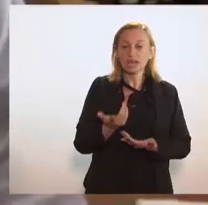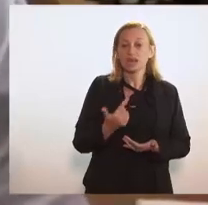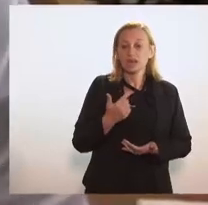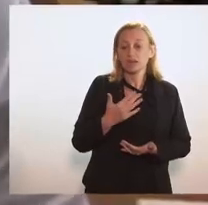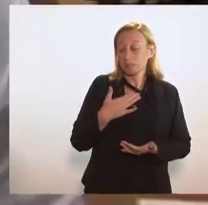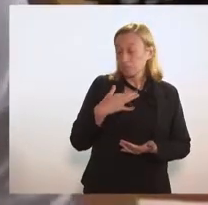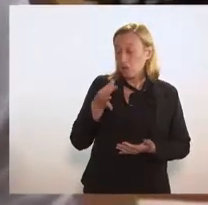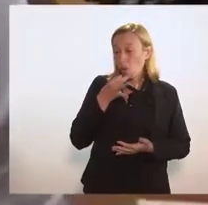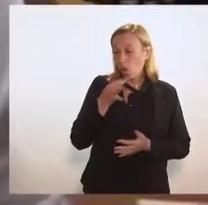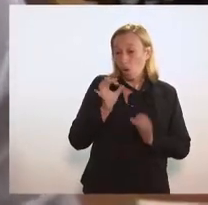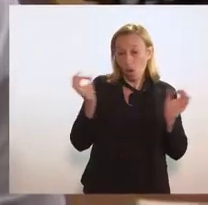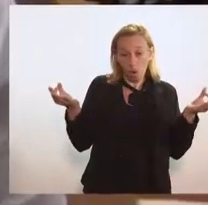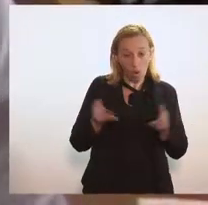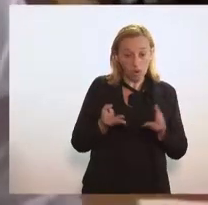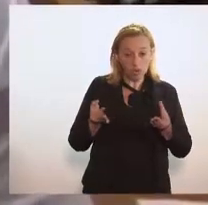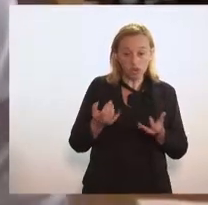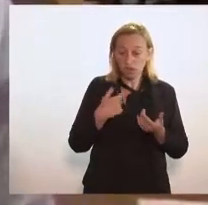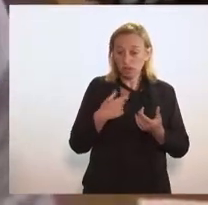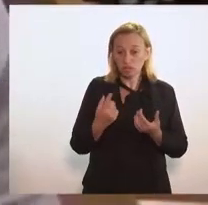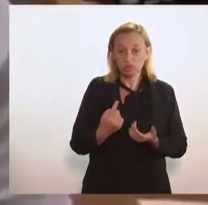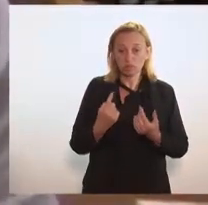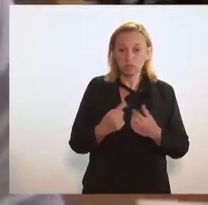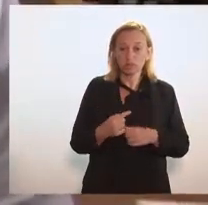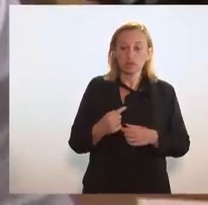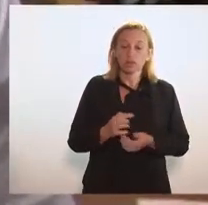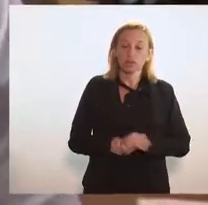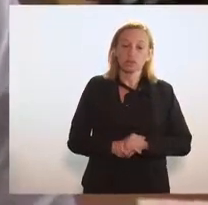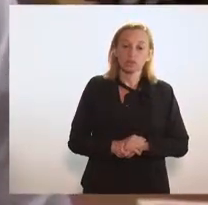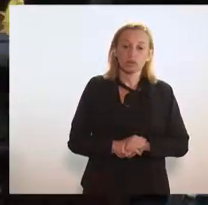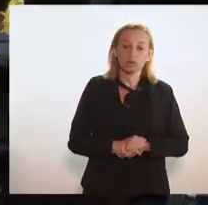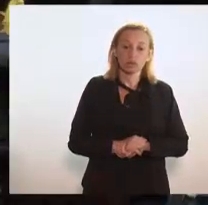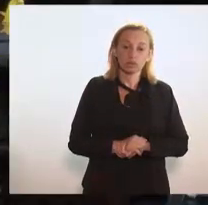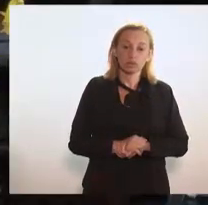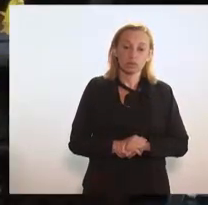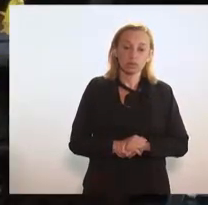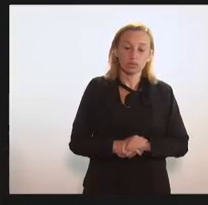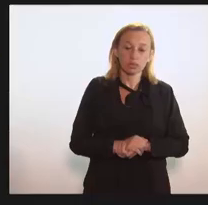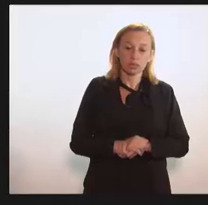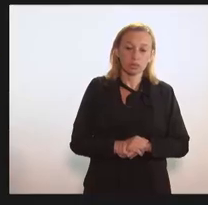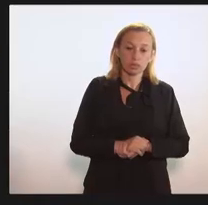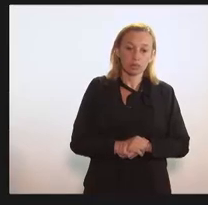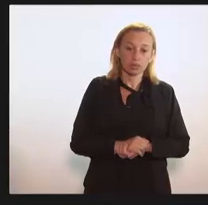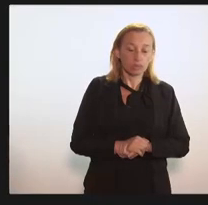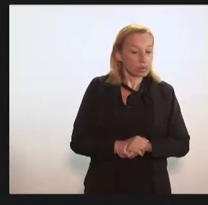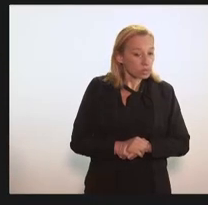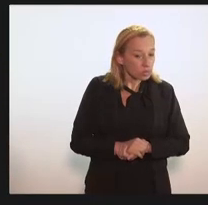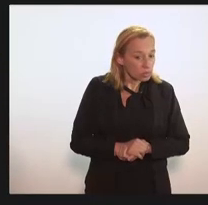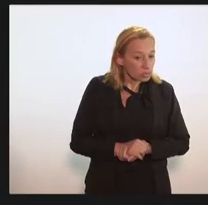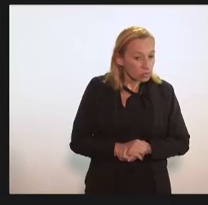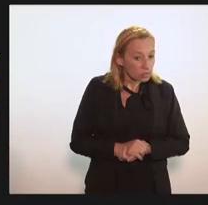um Combatente né de coleiro fogosa pa